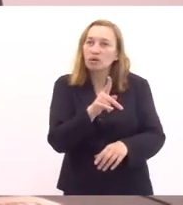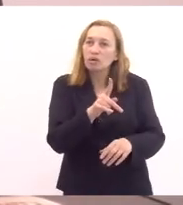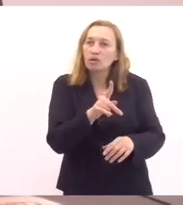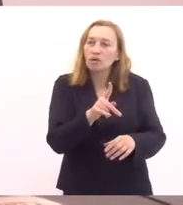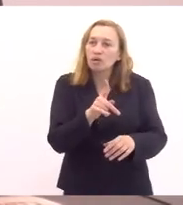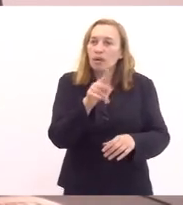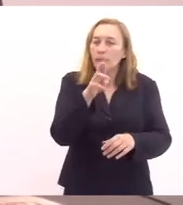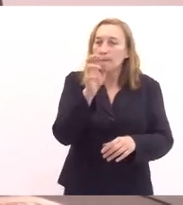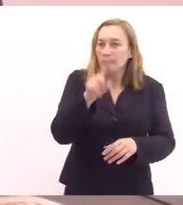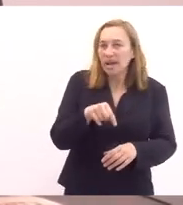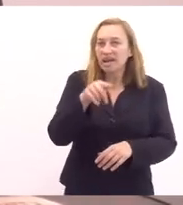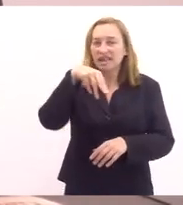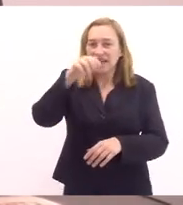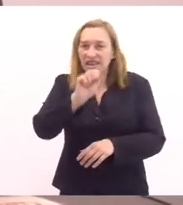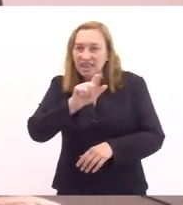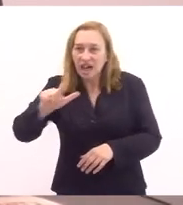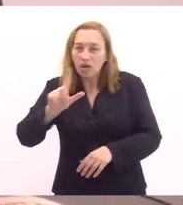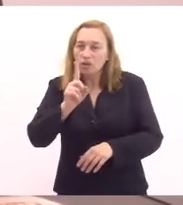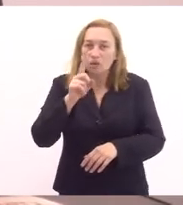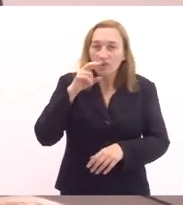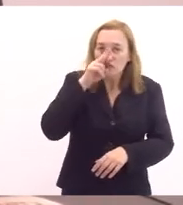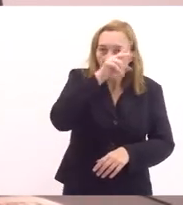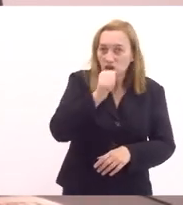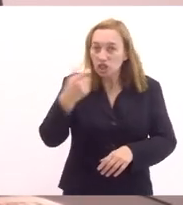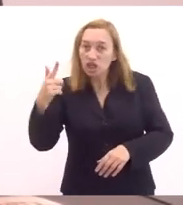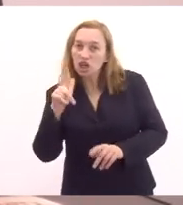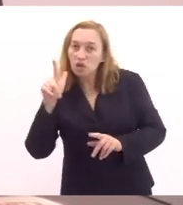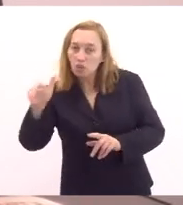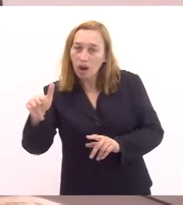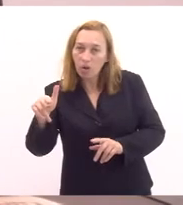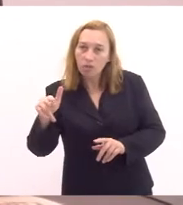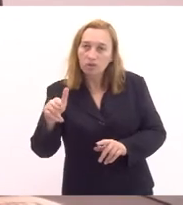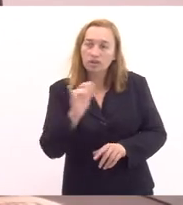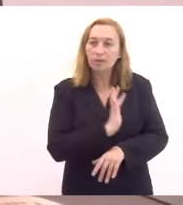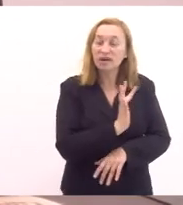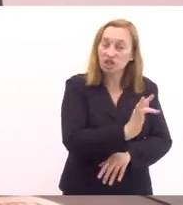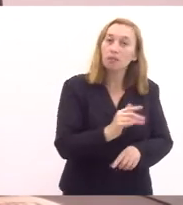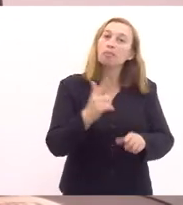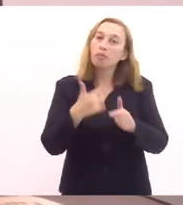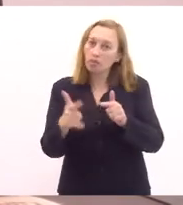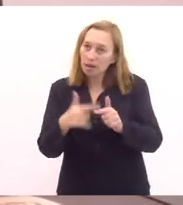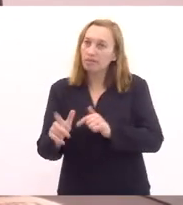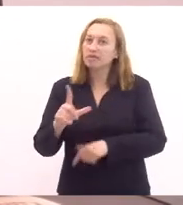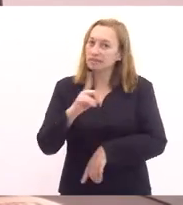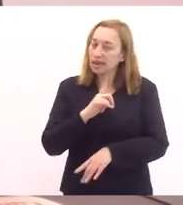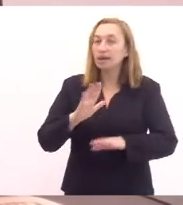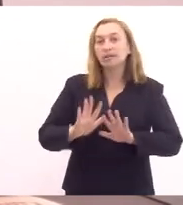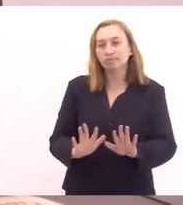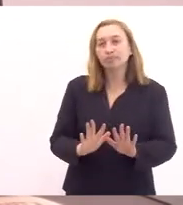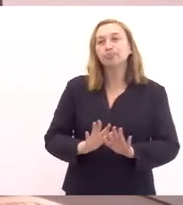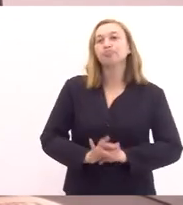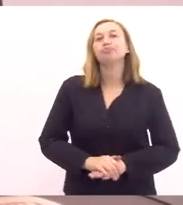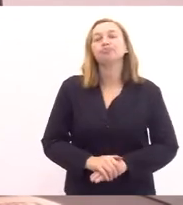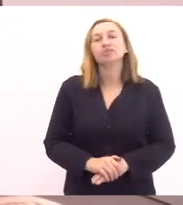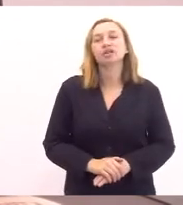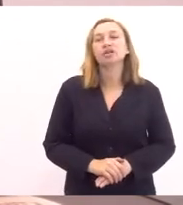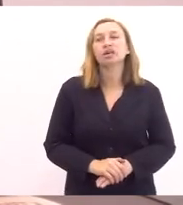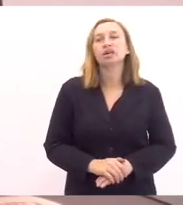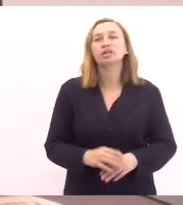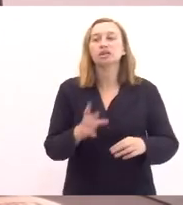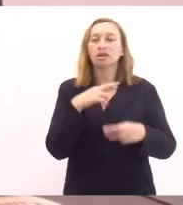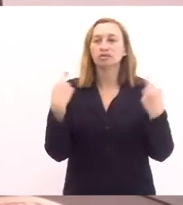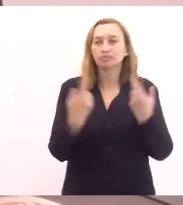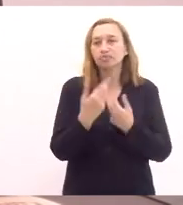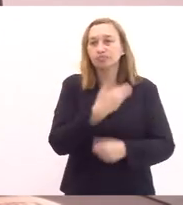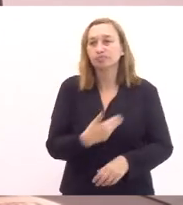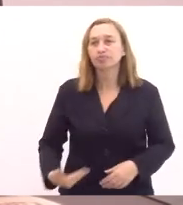tão forte tão marcante quanto na Baixada mas a gente ainda tem problemas e por ocasião dessa audiência